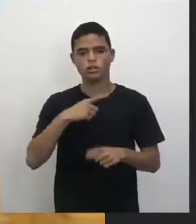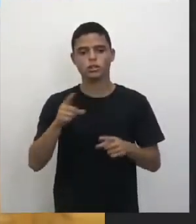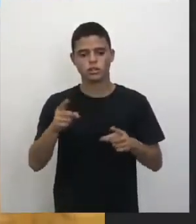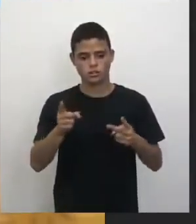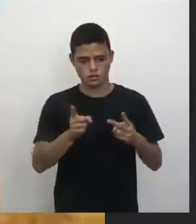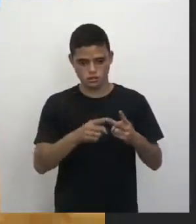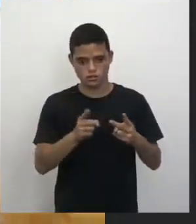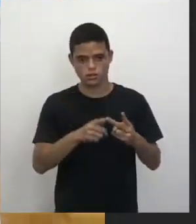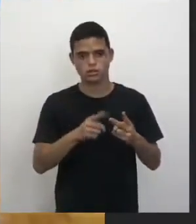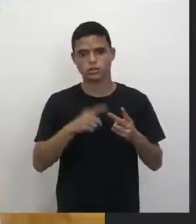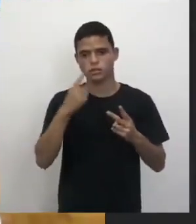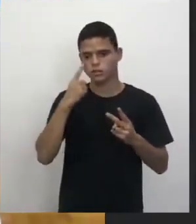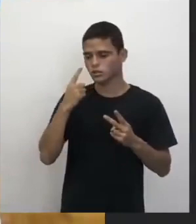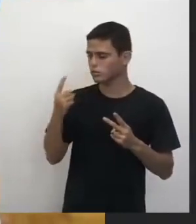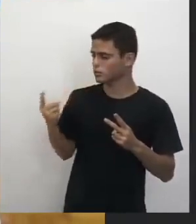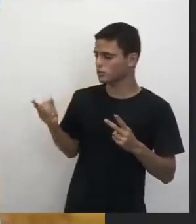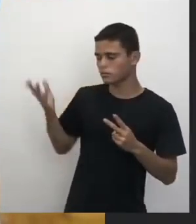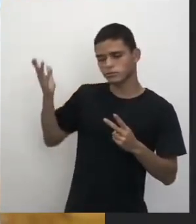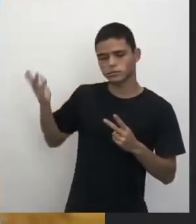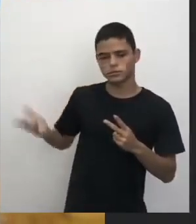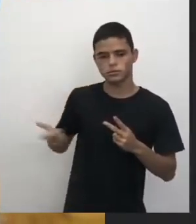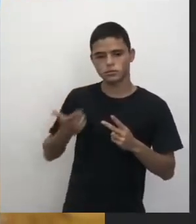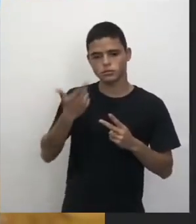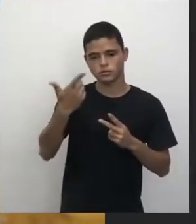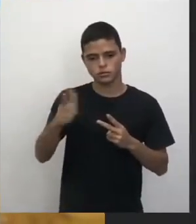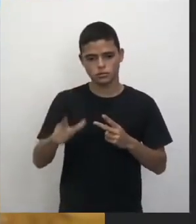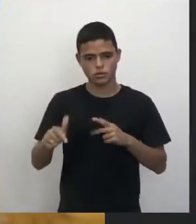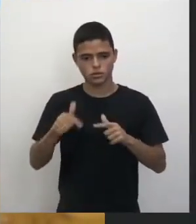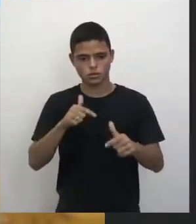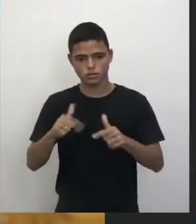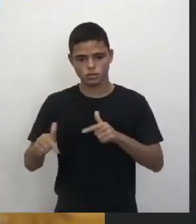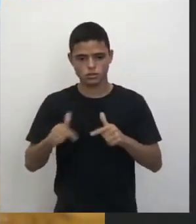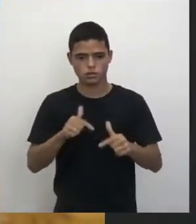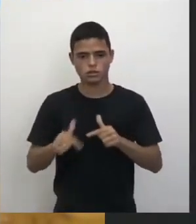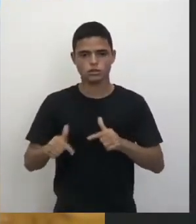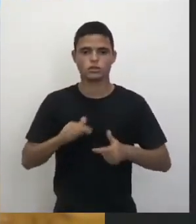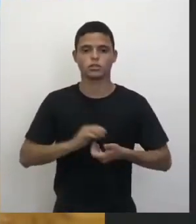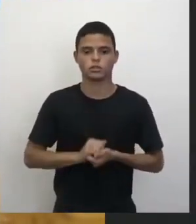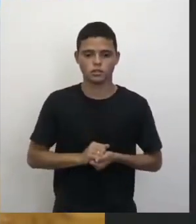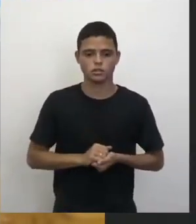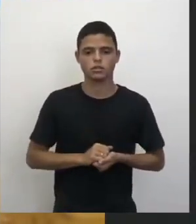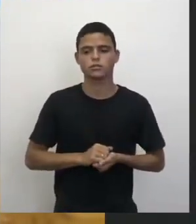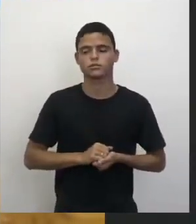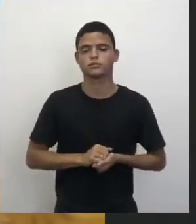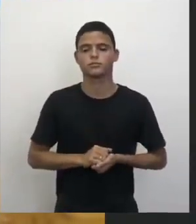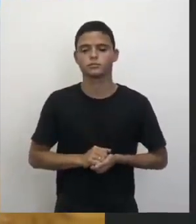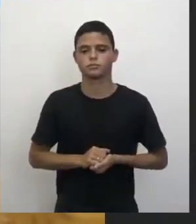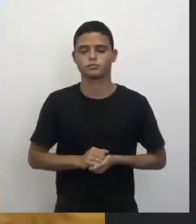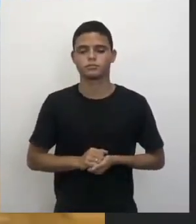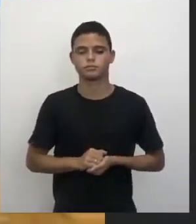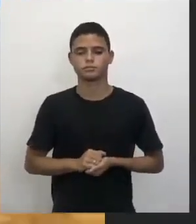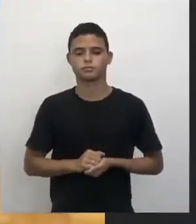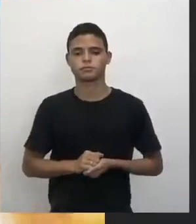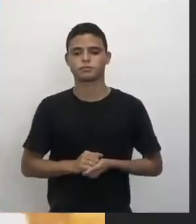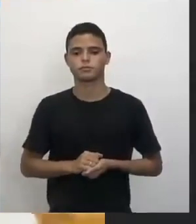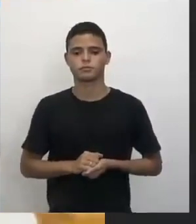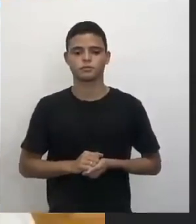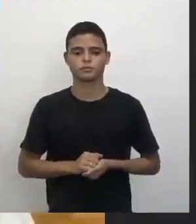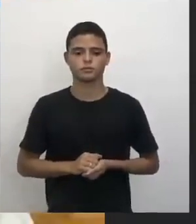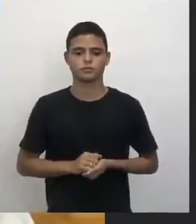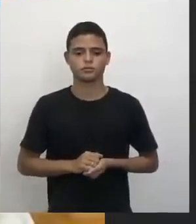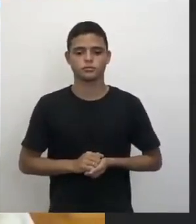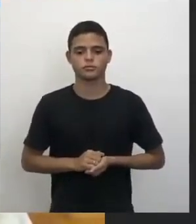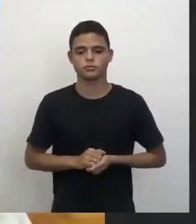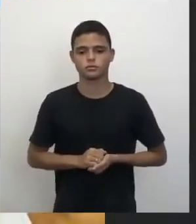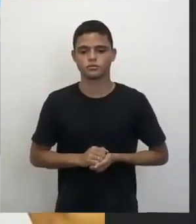esse troféu aqui que eu ganhei para um outro trabalho, né? Aqui são os personagens dos três amigos, né? Do Laerte, do Glauco e do Angeli, né?